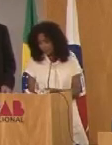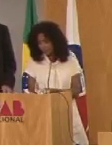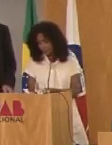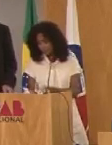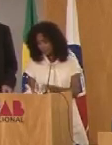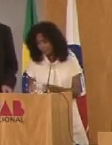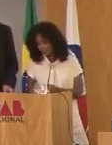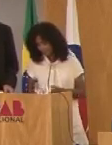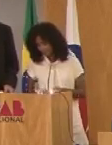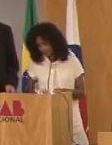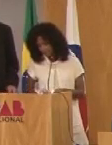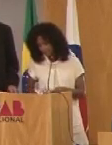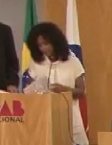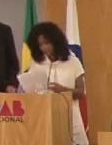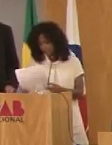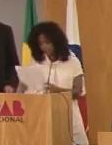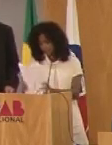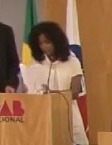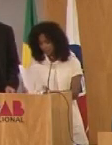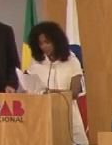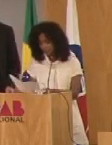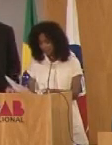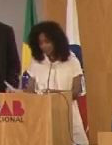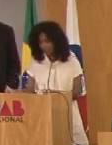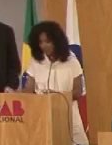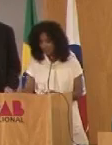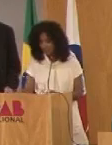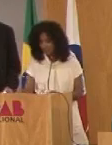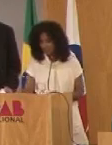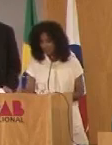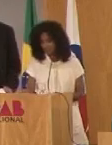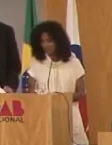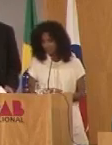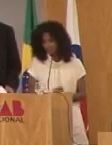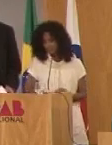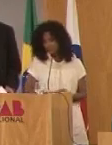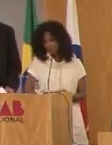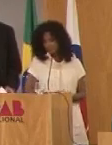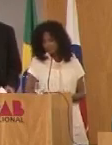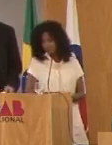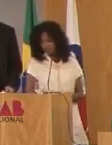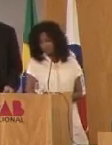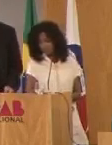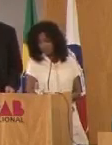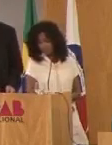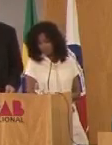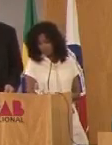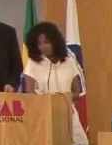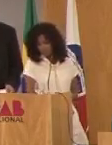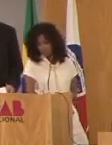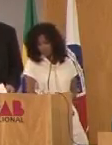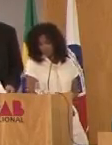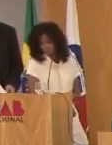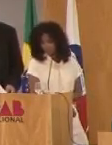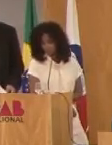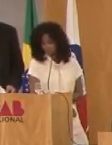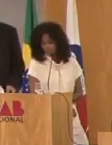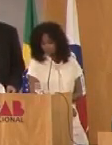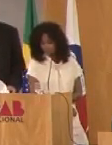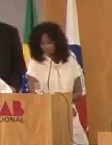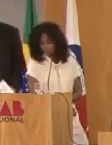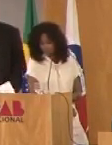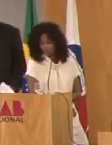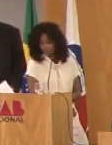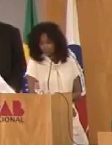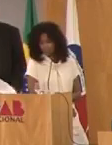restrita adesão à iniciativa da mesa de diálogo. Para nós é fundamental porque reflete historicamente